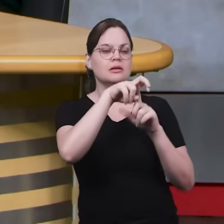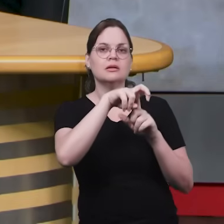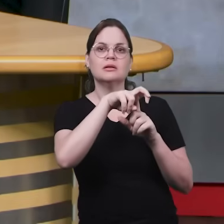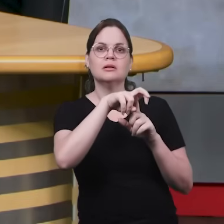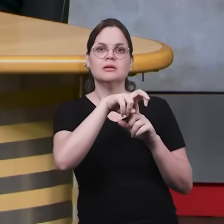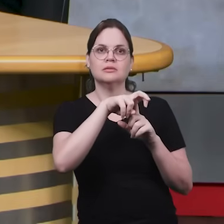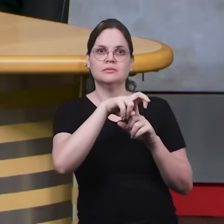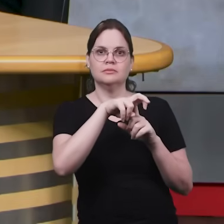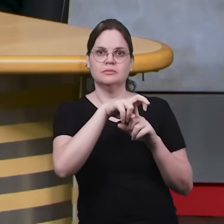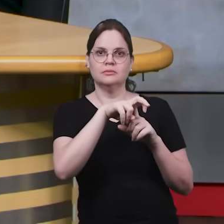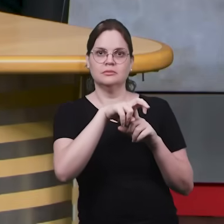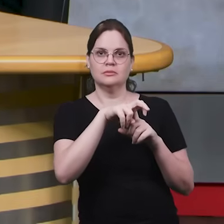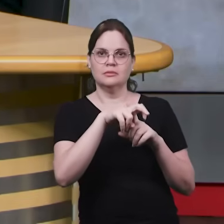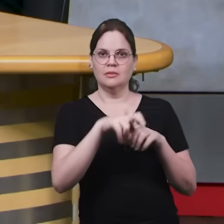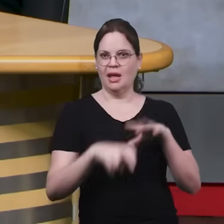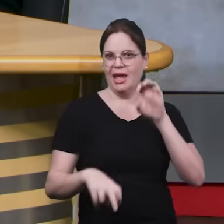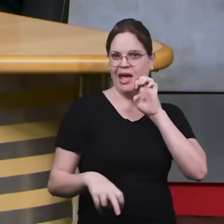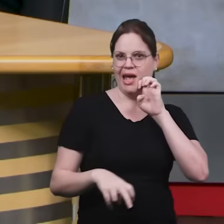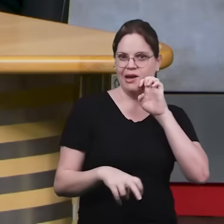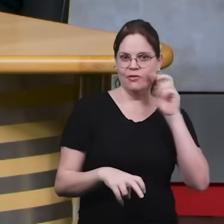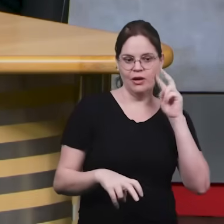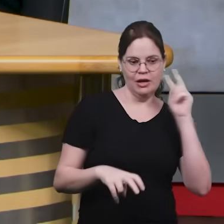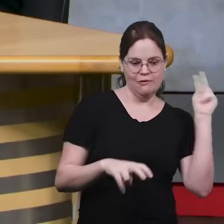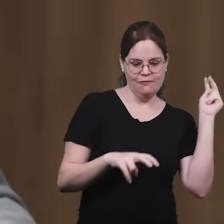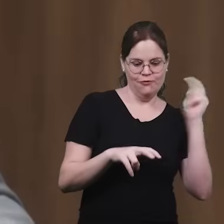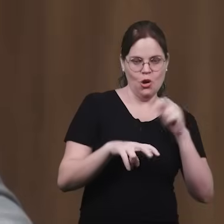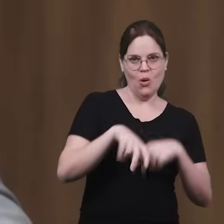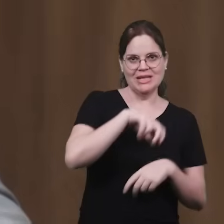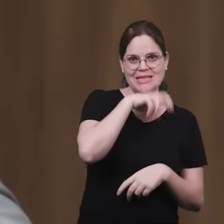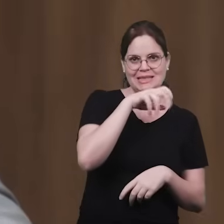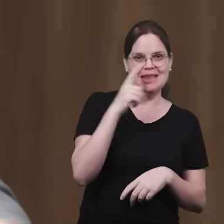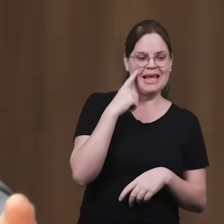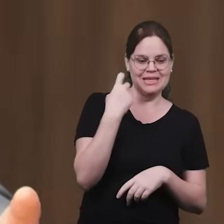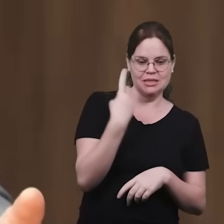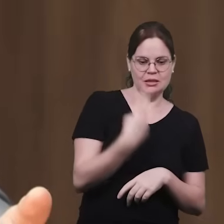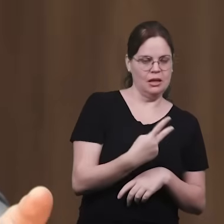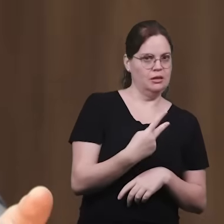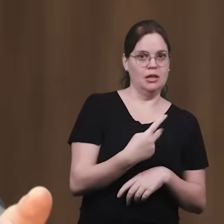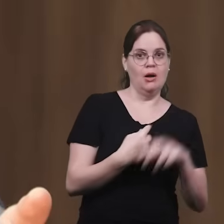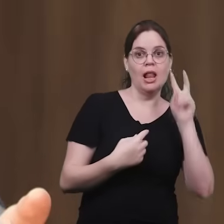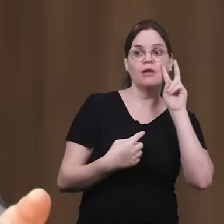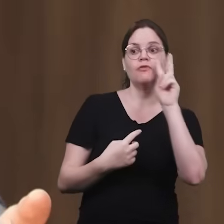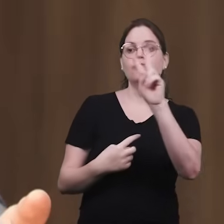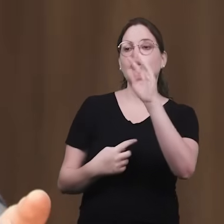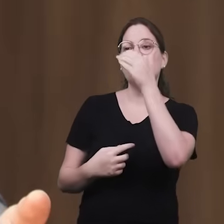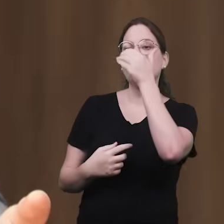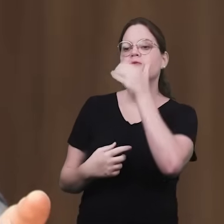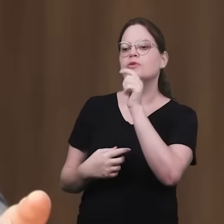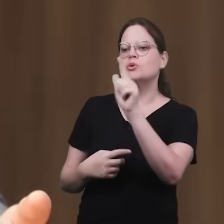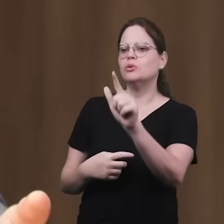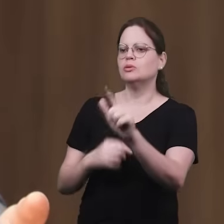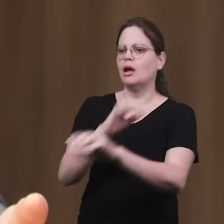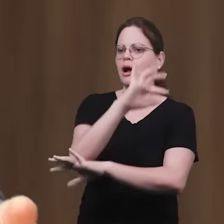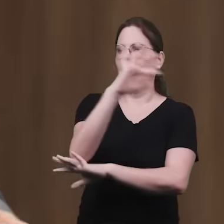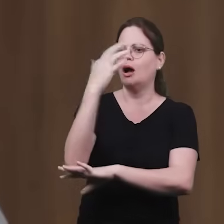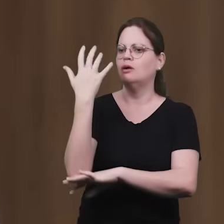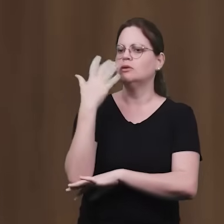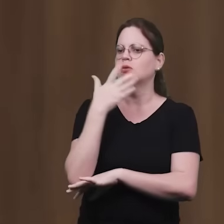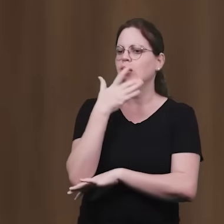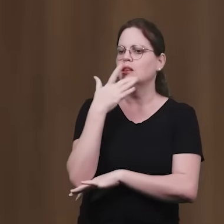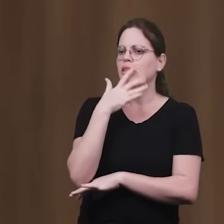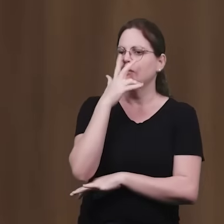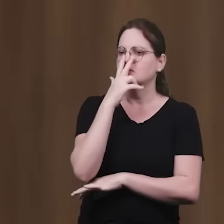serpente? Eva não olhou para o interesse da serpente, ela olhou para o fruto. E o fruto era agradável. Verdade. Entendeu? Ela